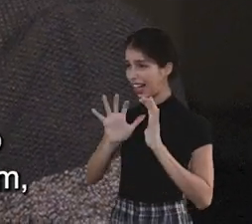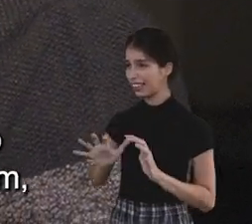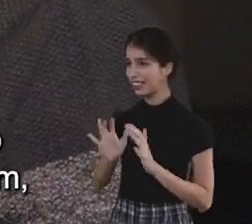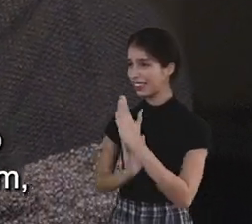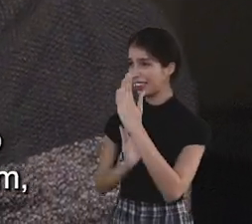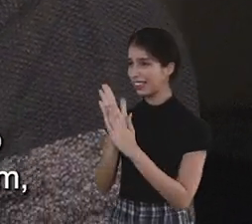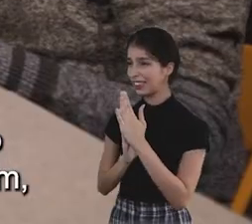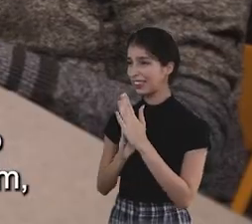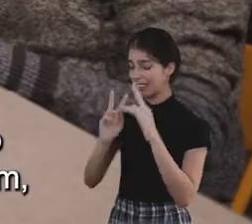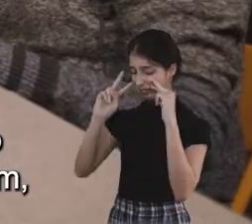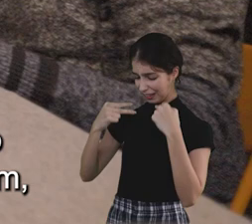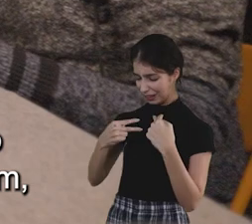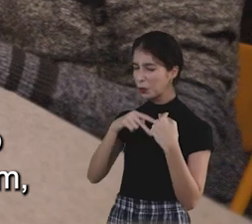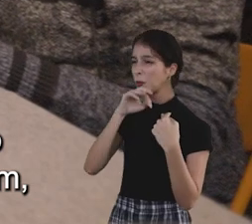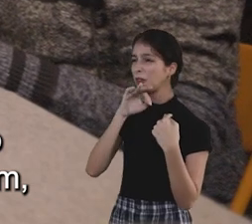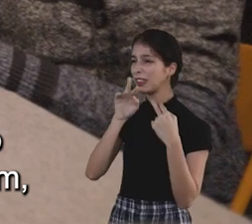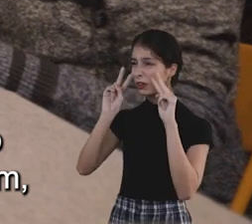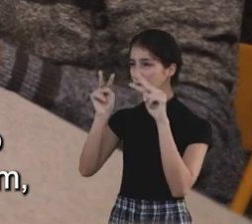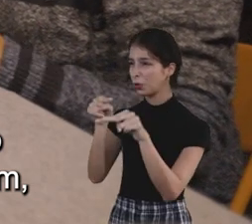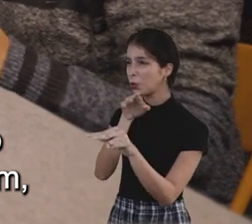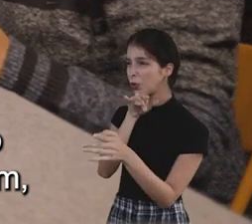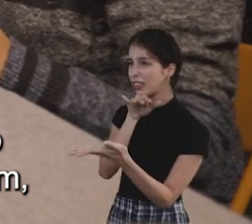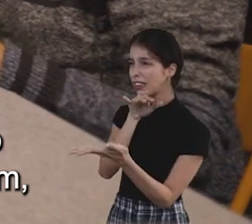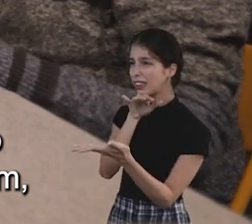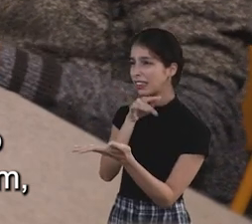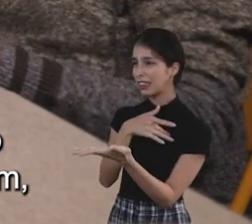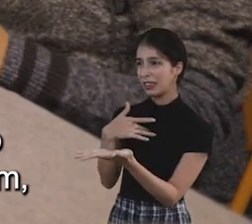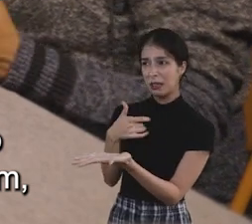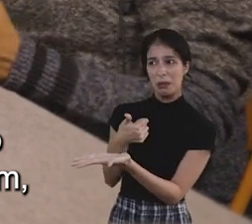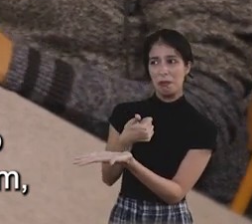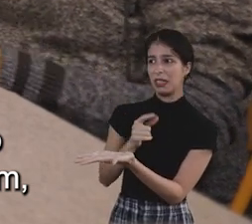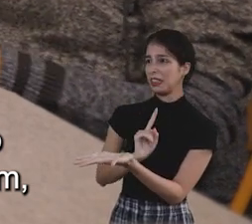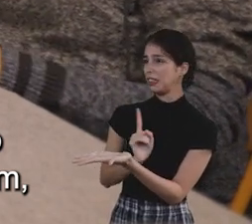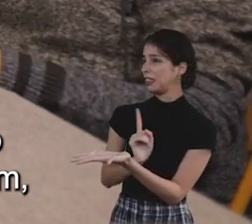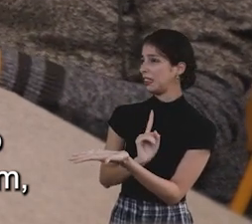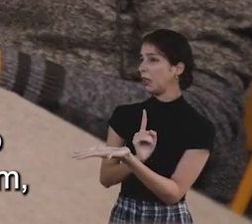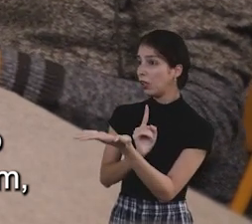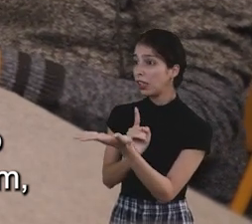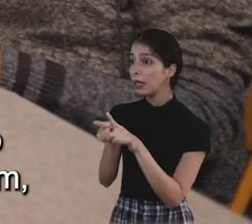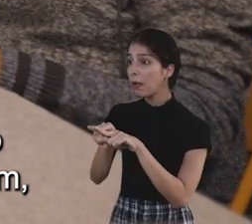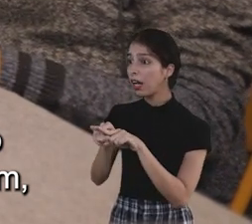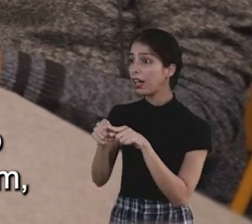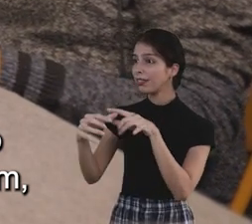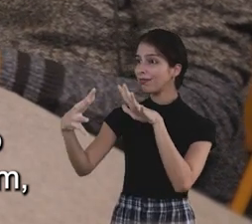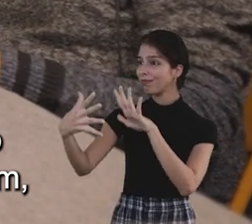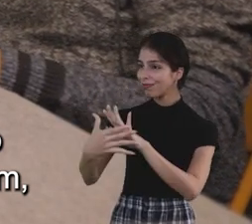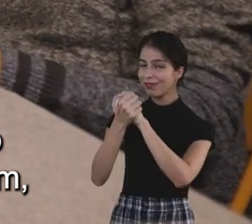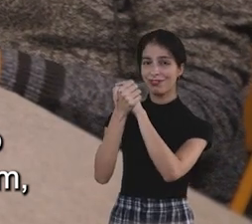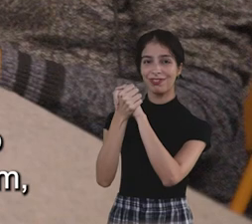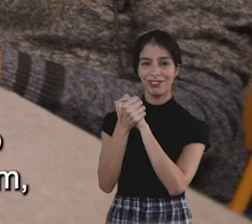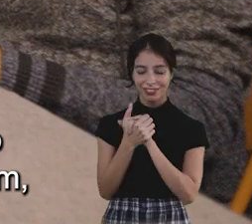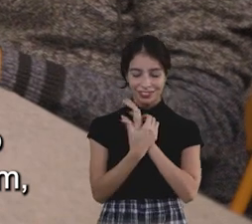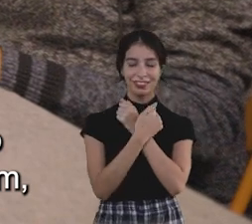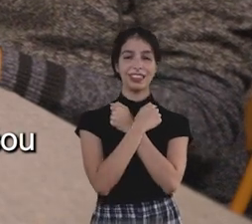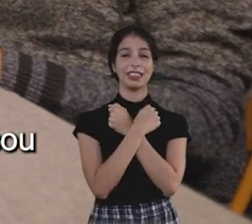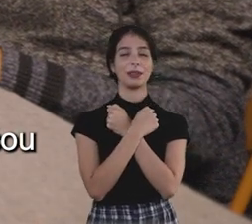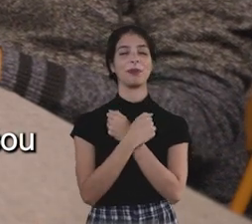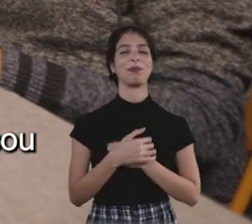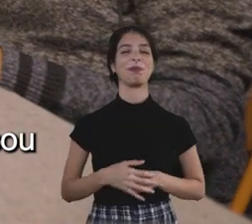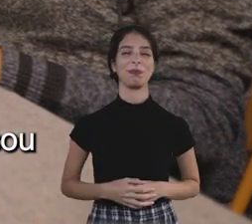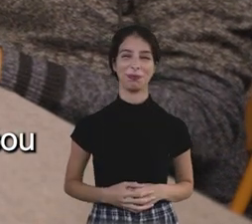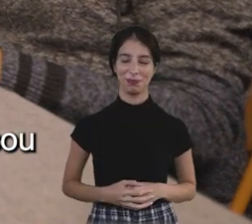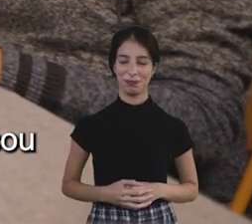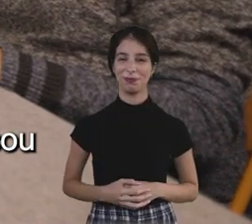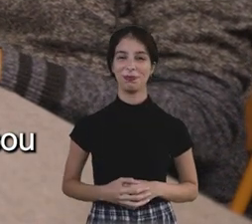jeito porque eu tô ruim você tá ruim eu não tô bem né e partindo desse pressuposto assim que